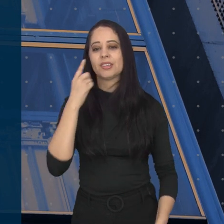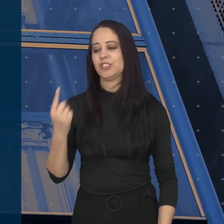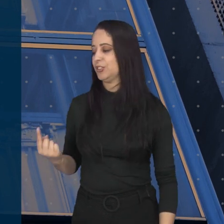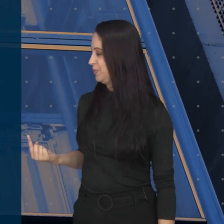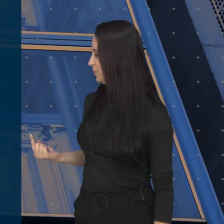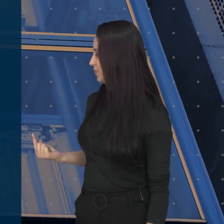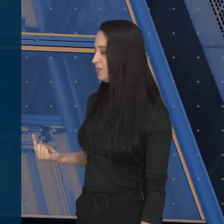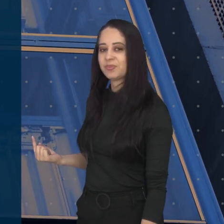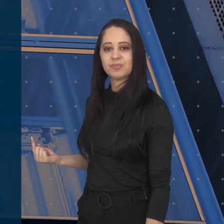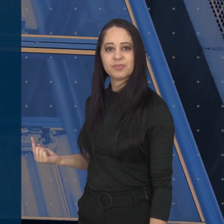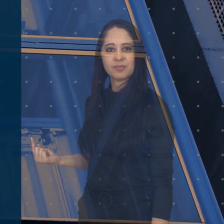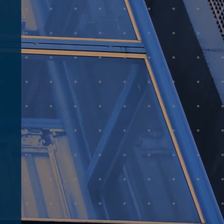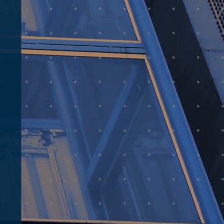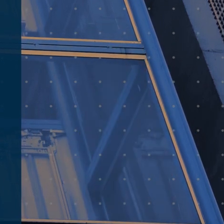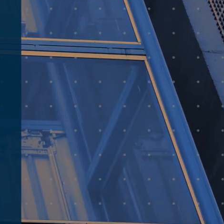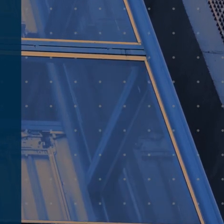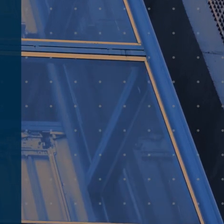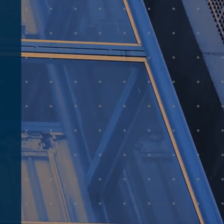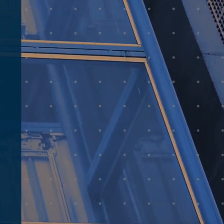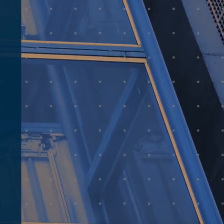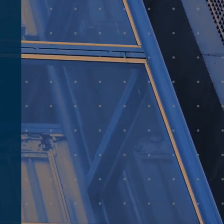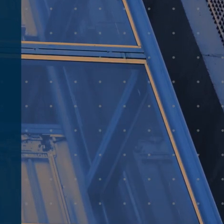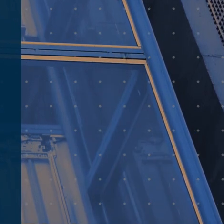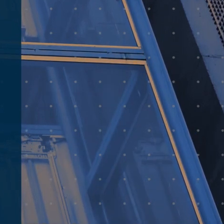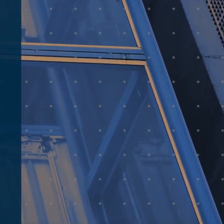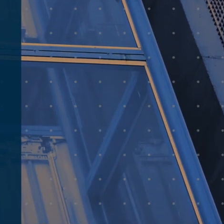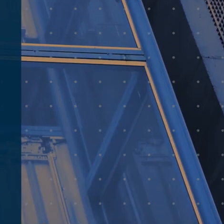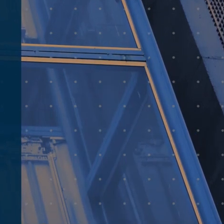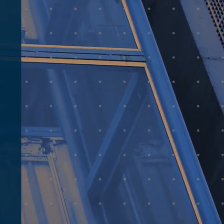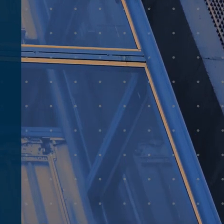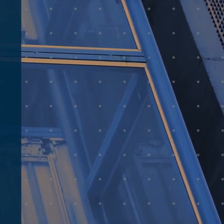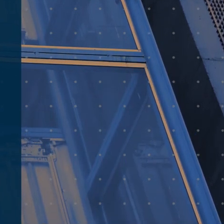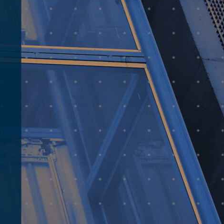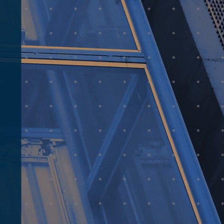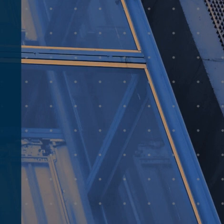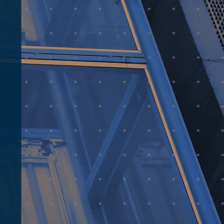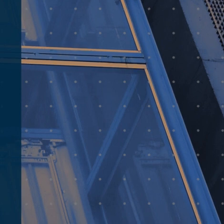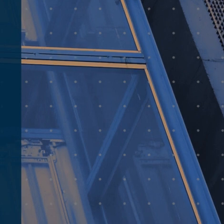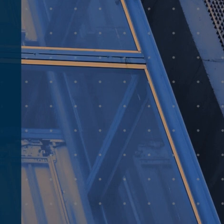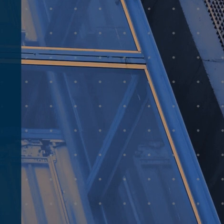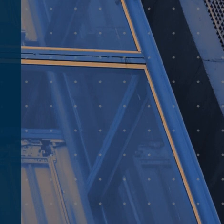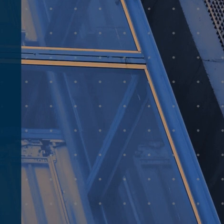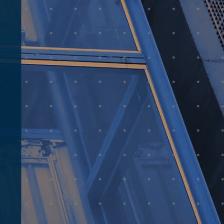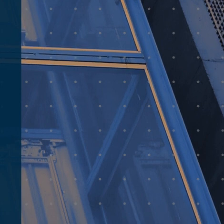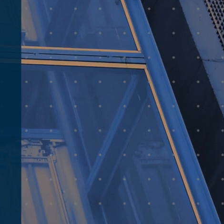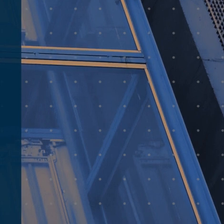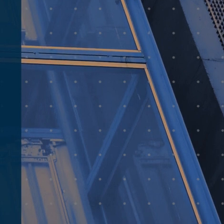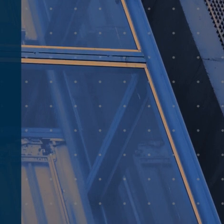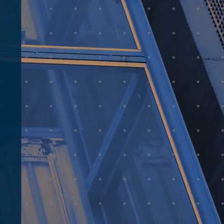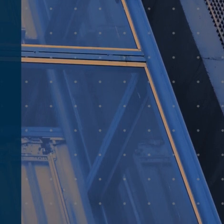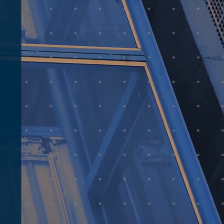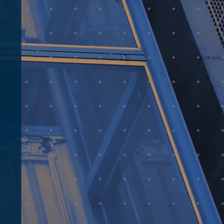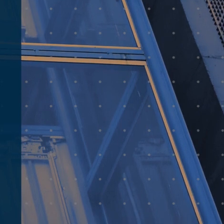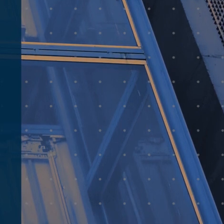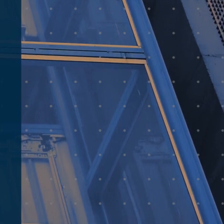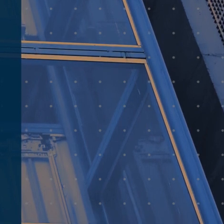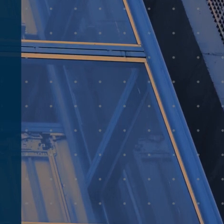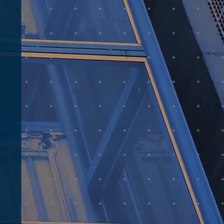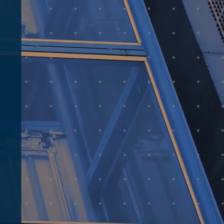a vida. E realmente, né, muito importante toda a população se solidarizar com quem precisa. E claro, se tornar um